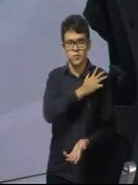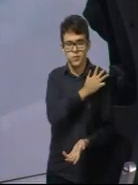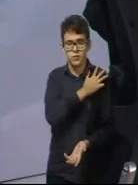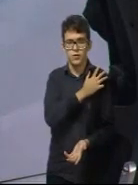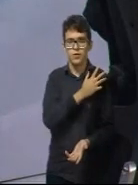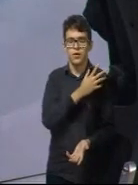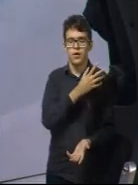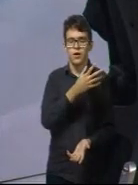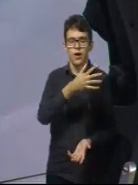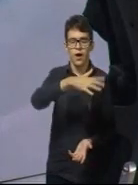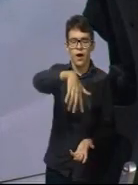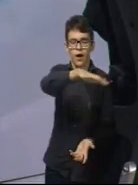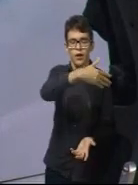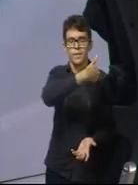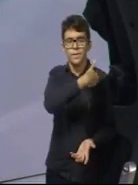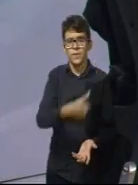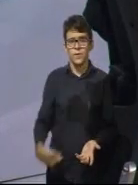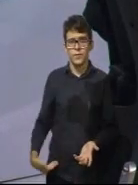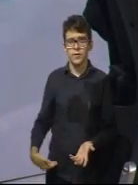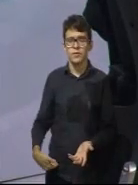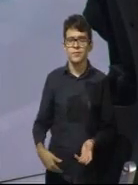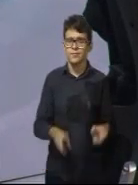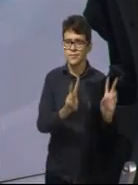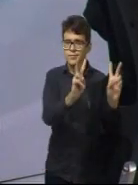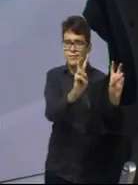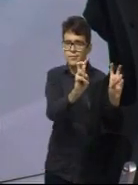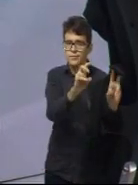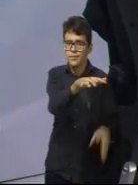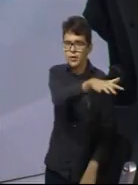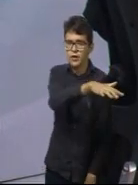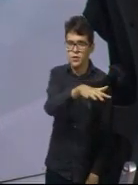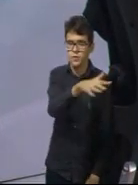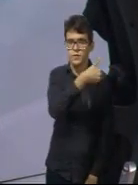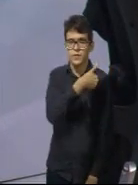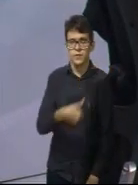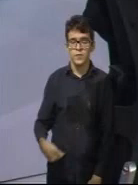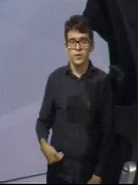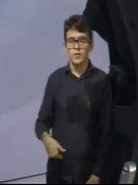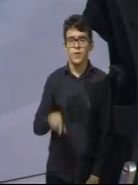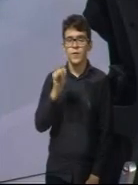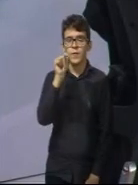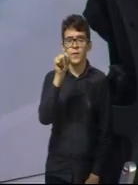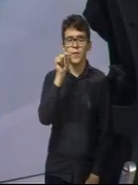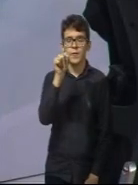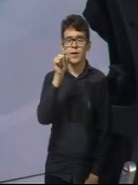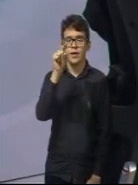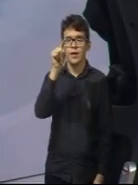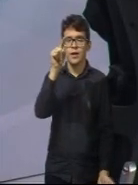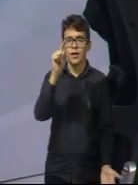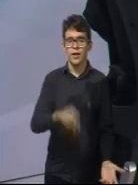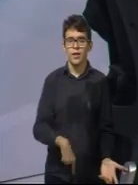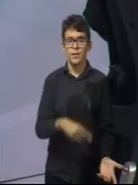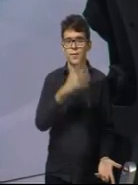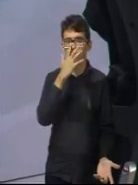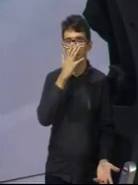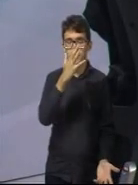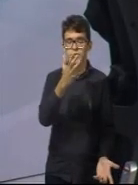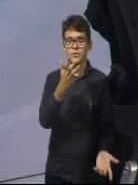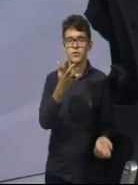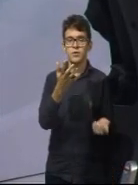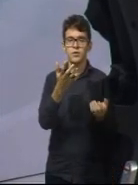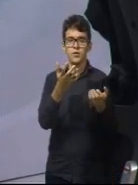fala em setor público, de que nós estamos falando? Quando a gente sabe que esses setores estão sendo excluídos